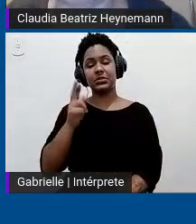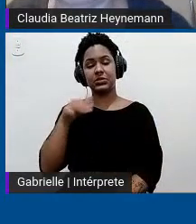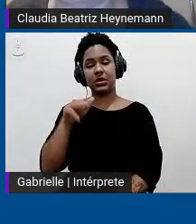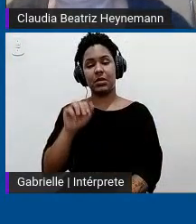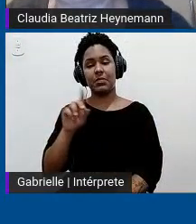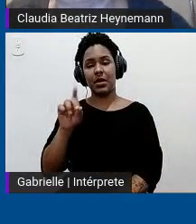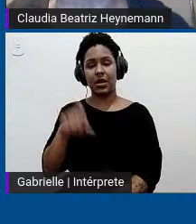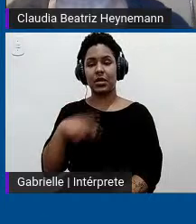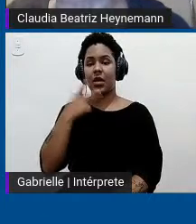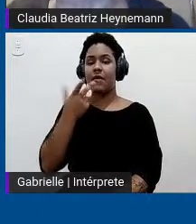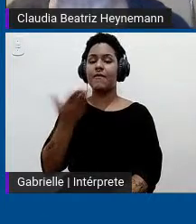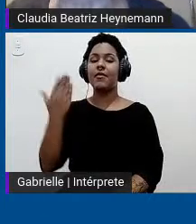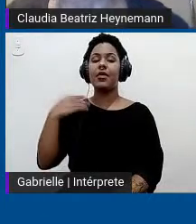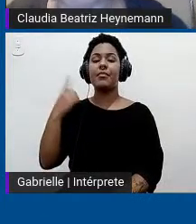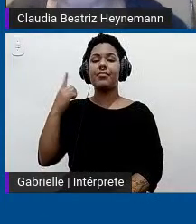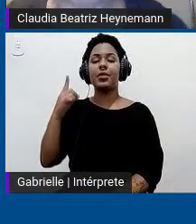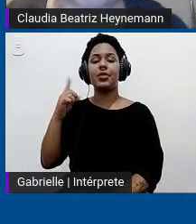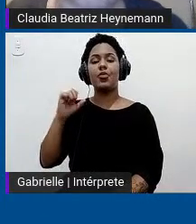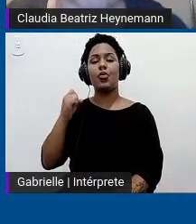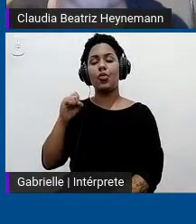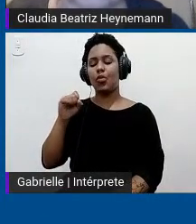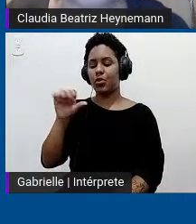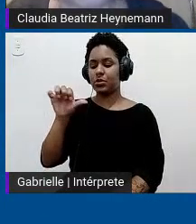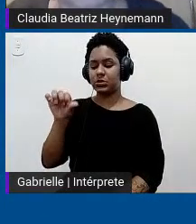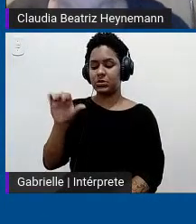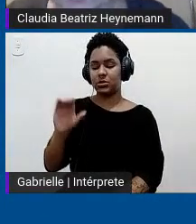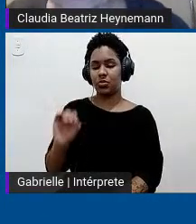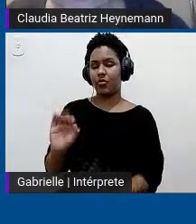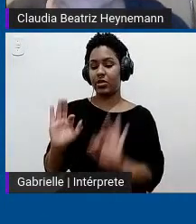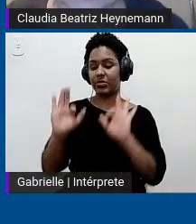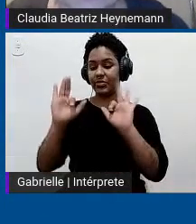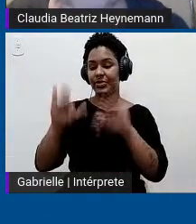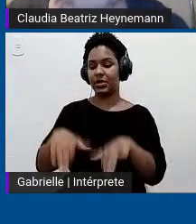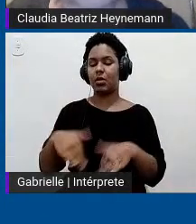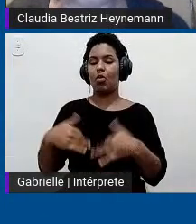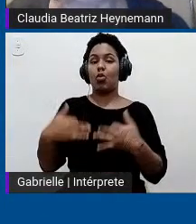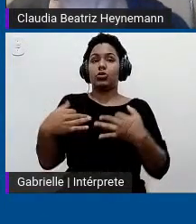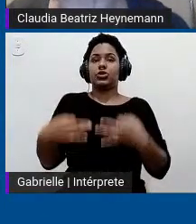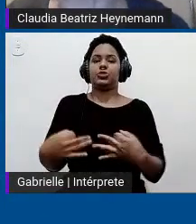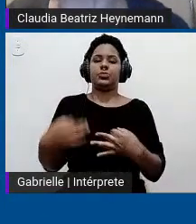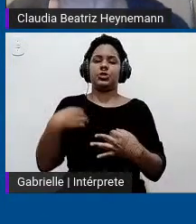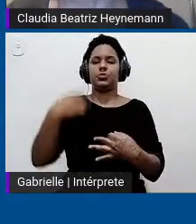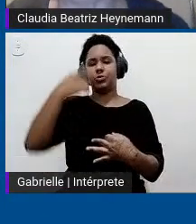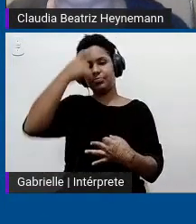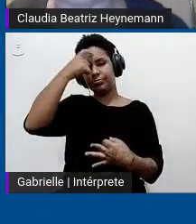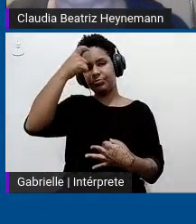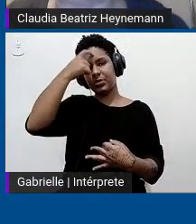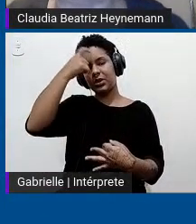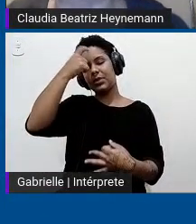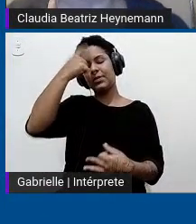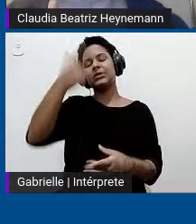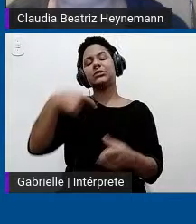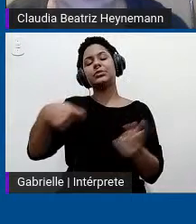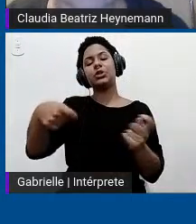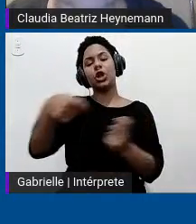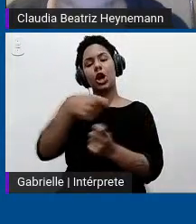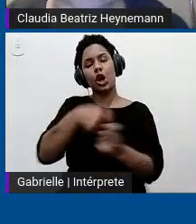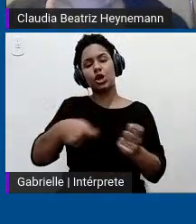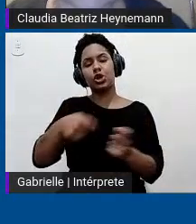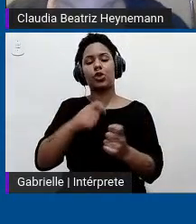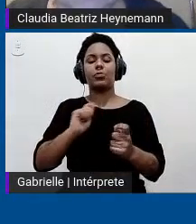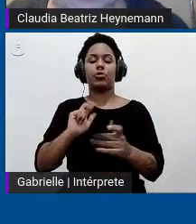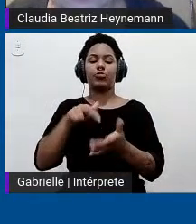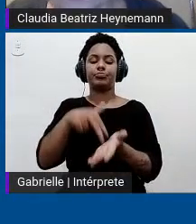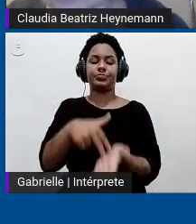anunciava nos anos de 1890, pôs fim ao otimismo que fora fomentado por um pensamento econômico alicerçado na estabilidade que